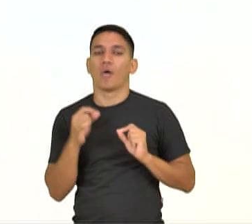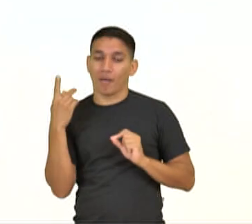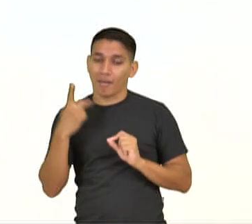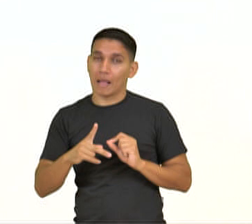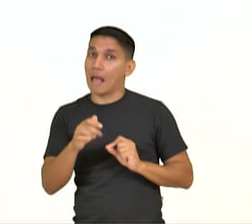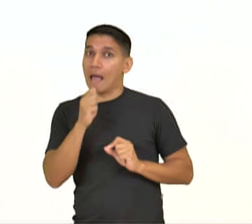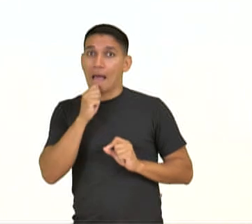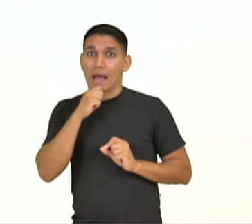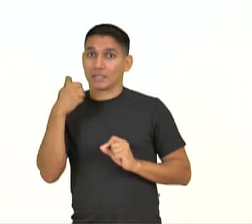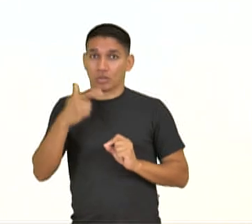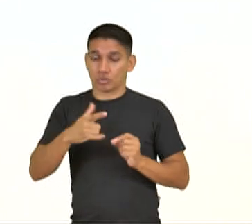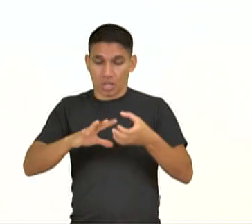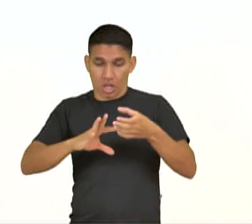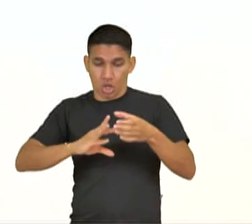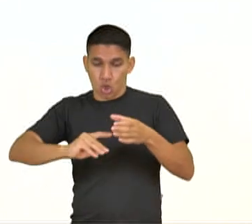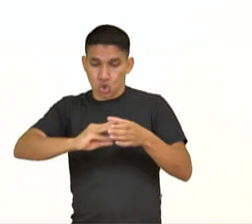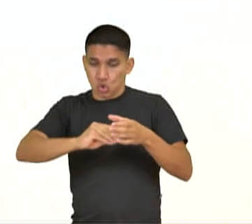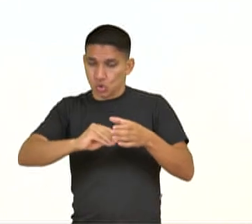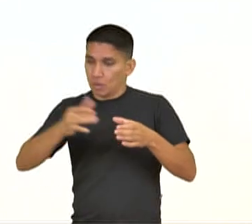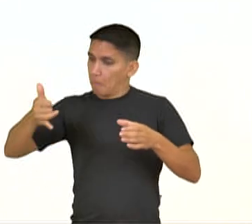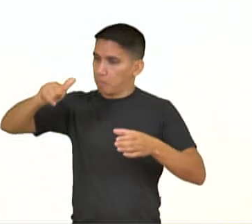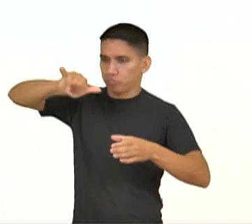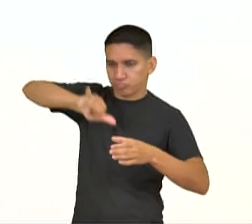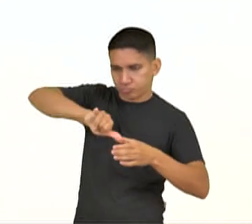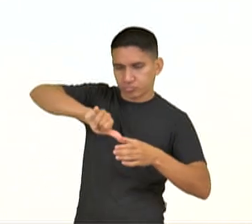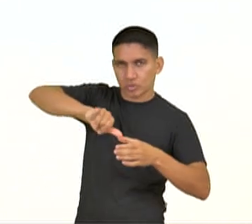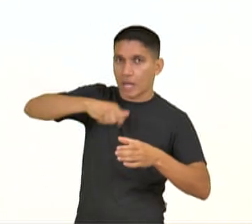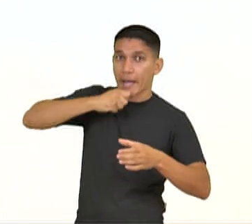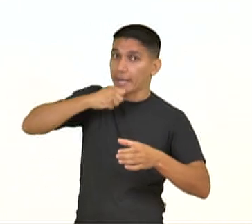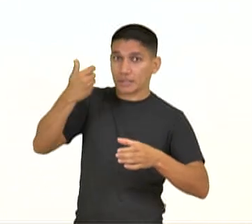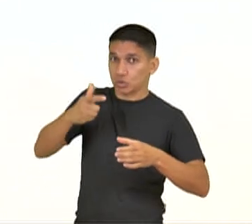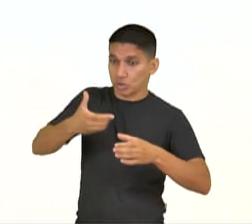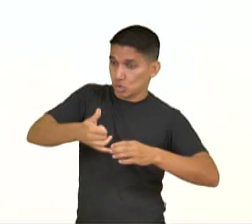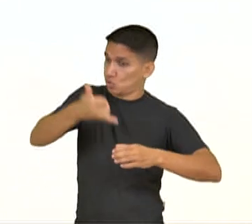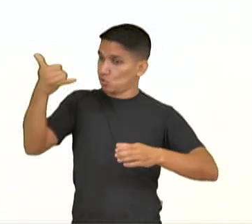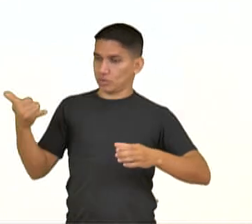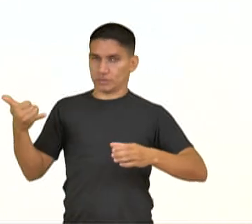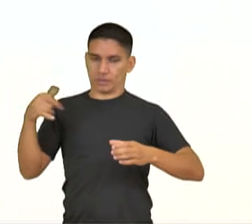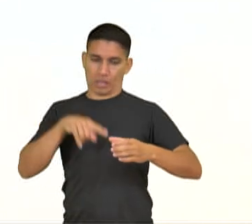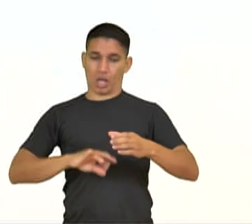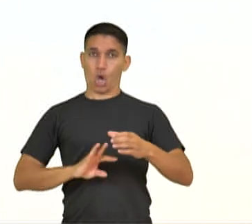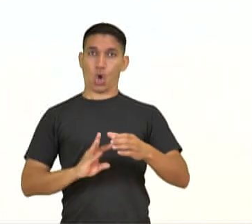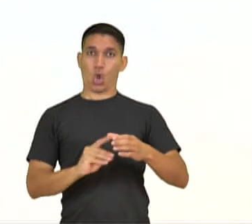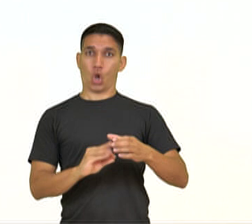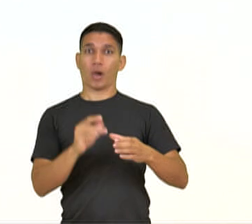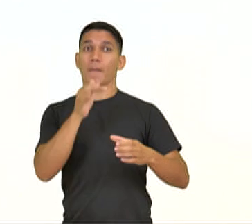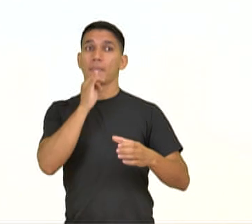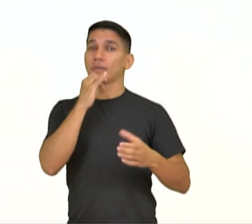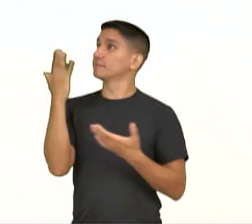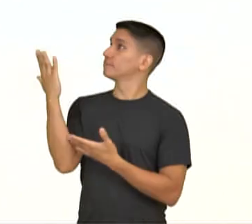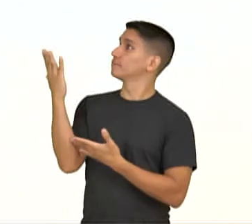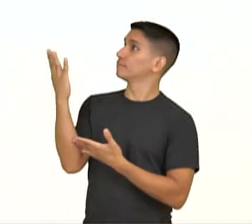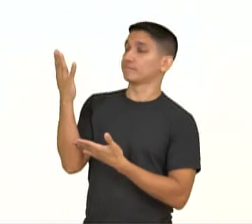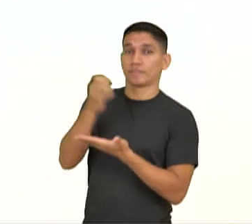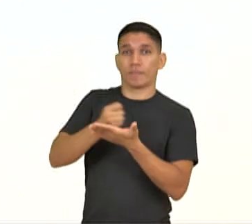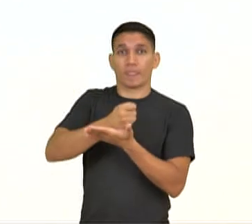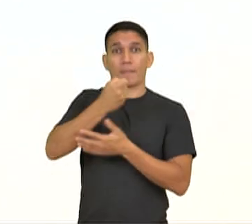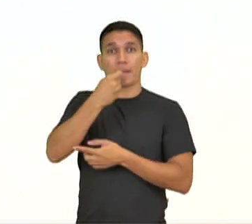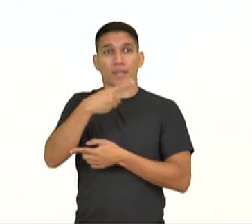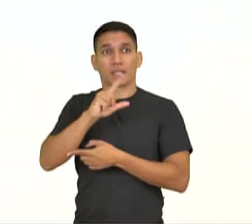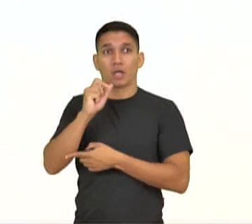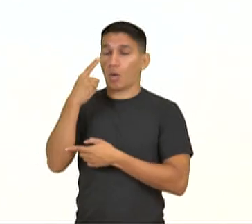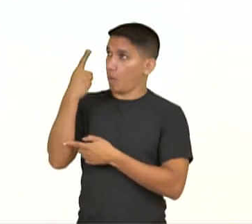está dissolvido em um dispersante, ou seja, num solvente. Então, vocês têm aqui como exemplo um medicamento. Olha,